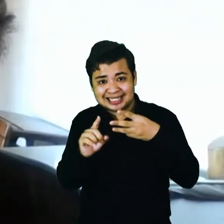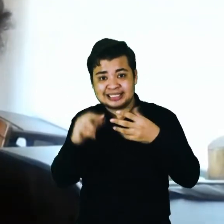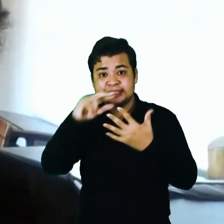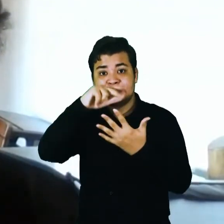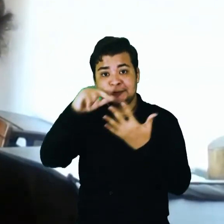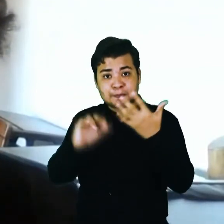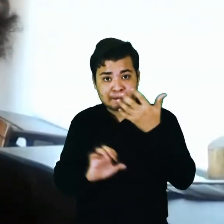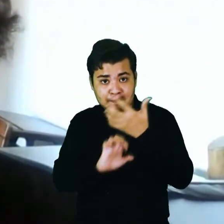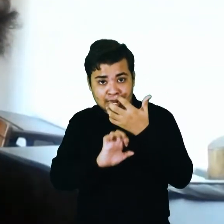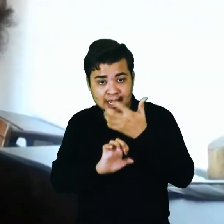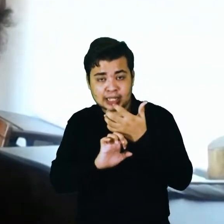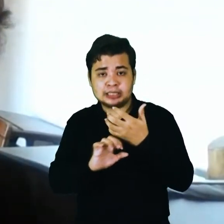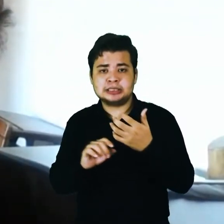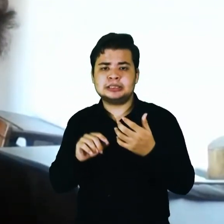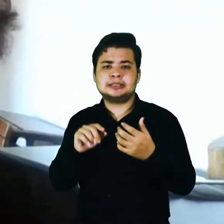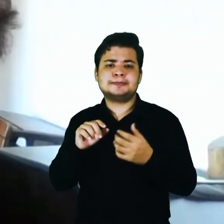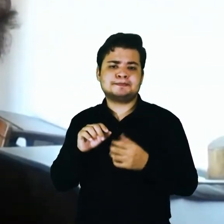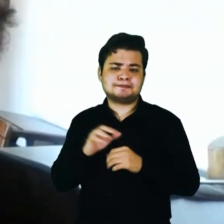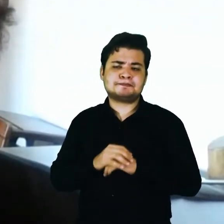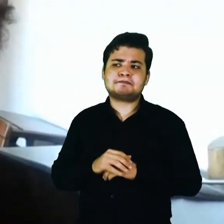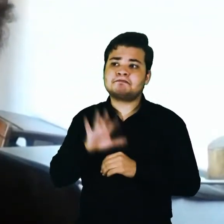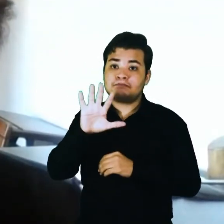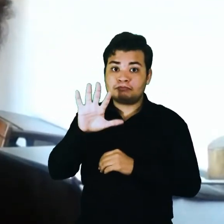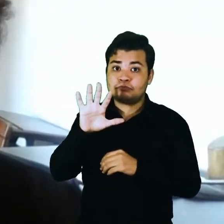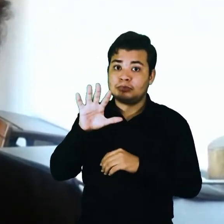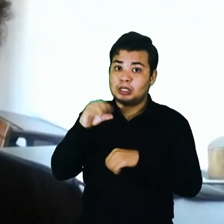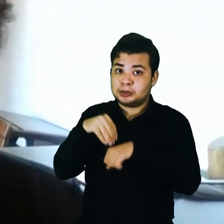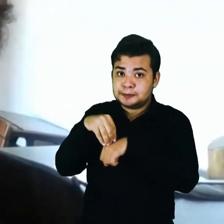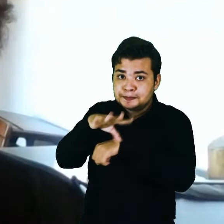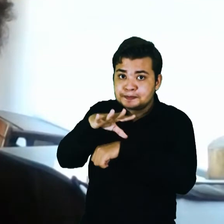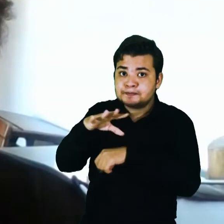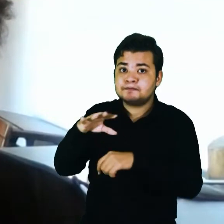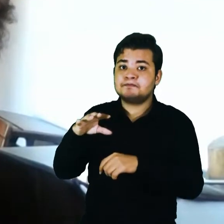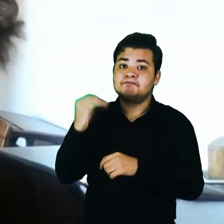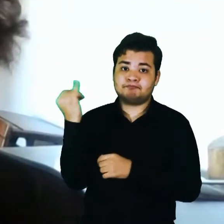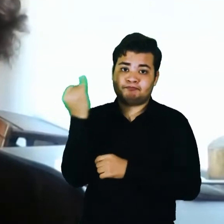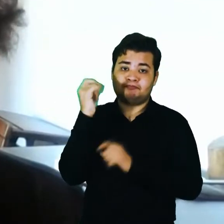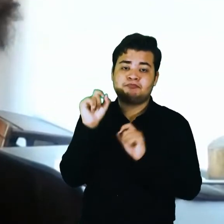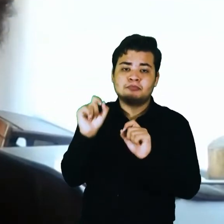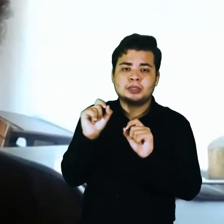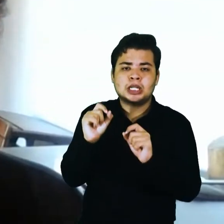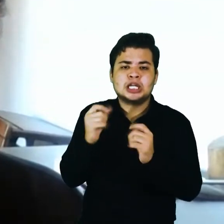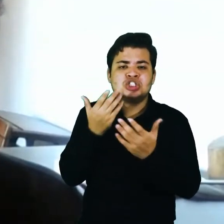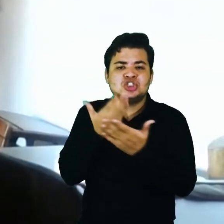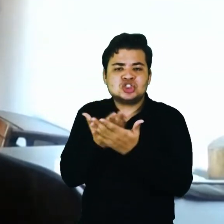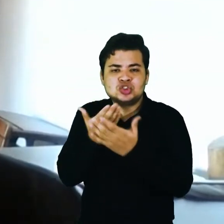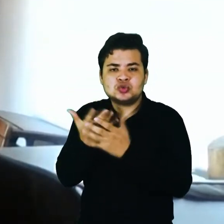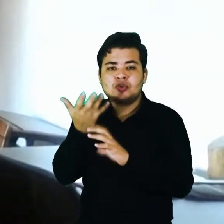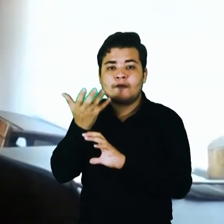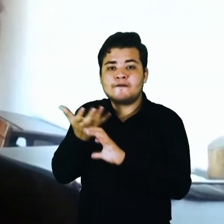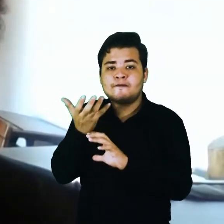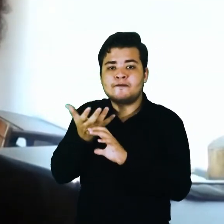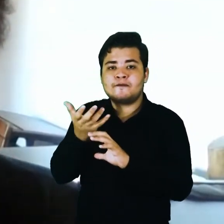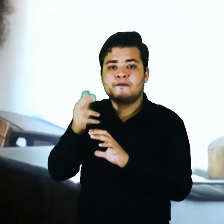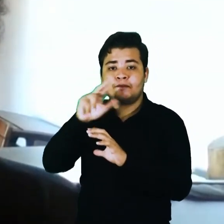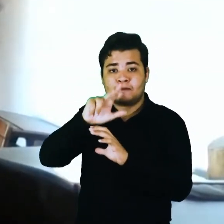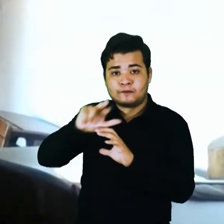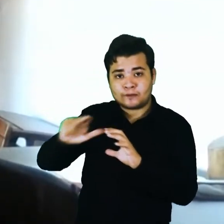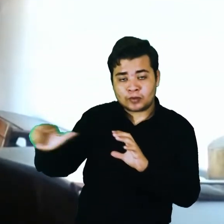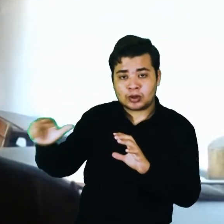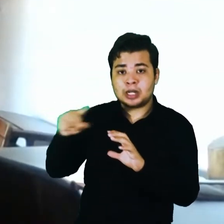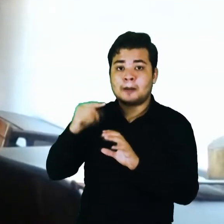espécies, e eu queria salientar uma coisa, que esses estudos de flora, eles são importantes, eles